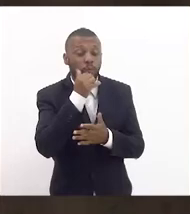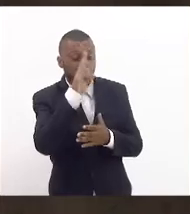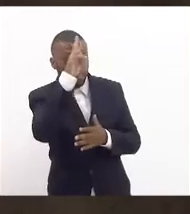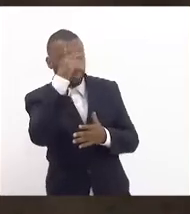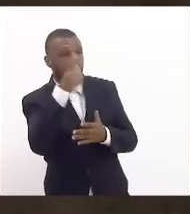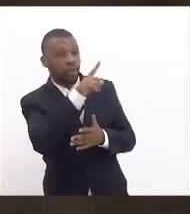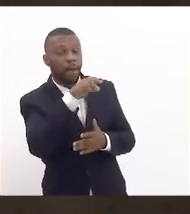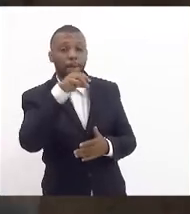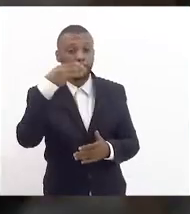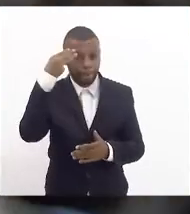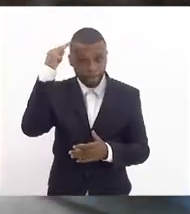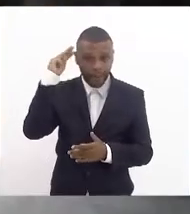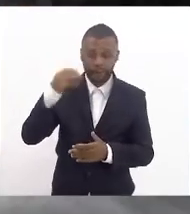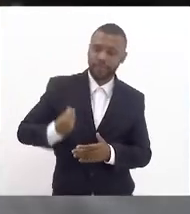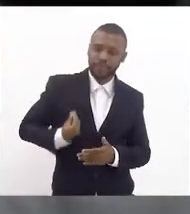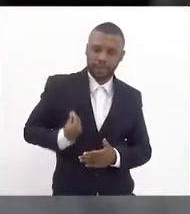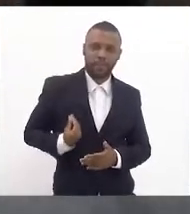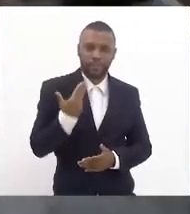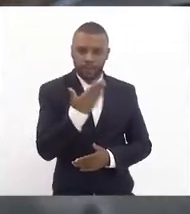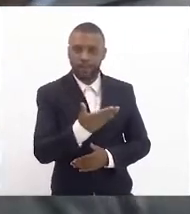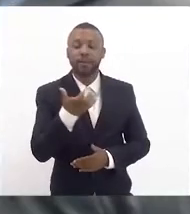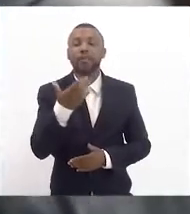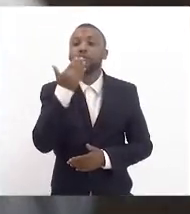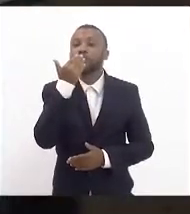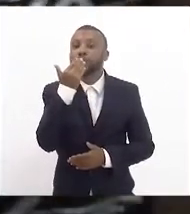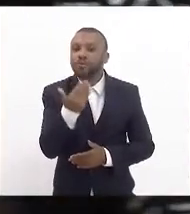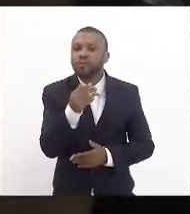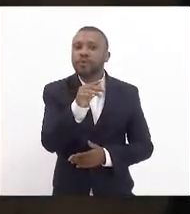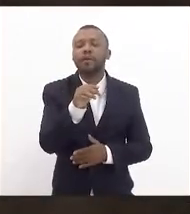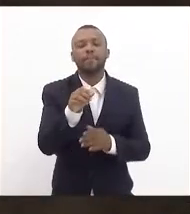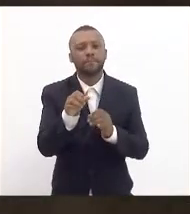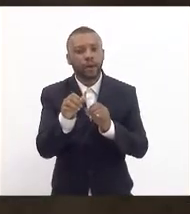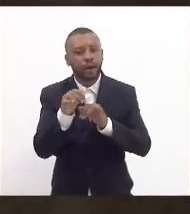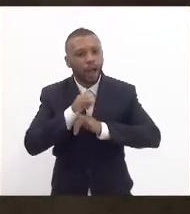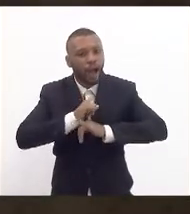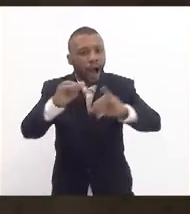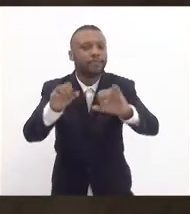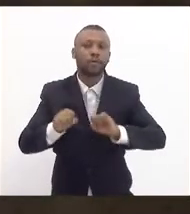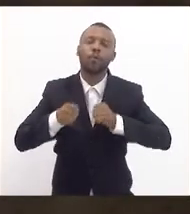Márcio, você está aí. É só pedir, Márcio, para dar um reforço.